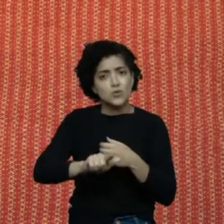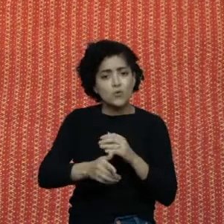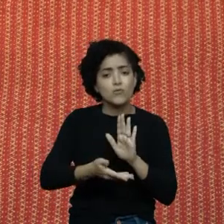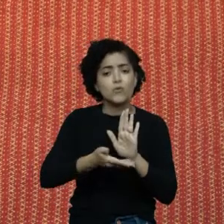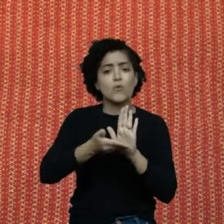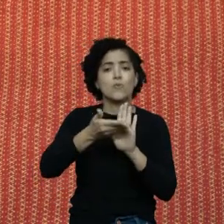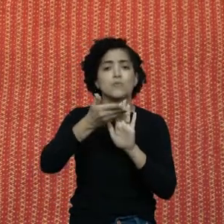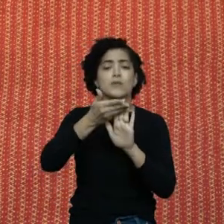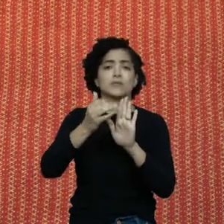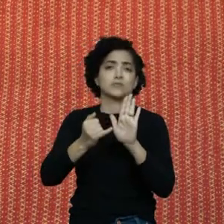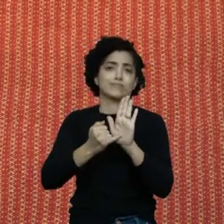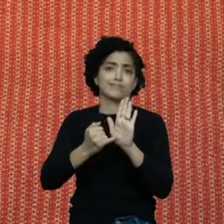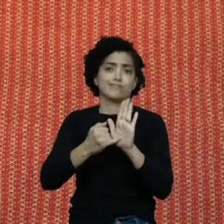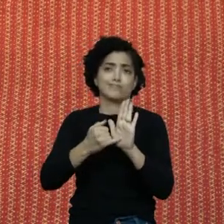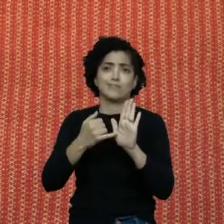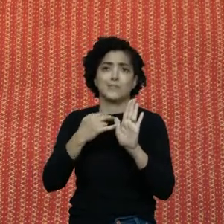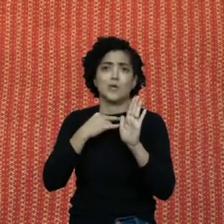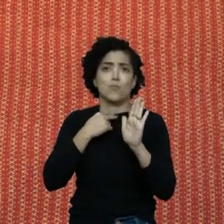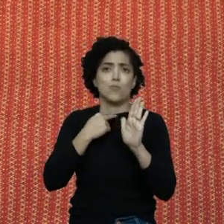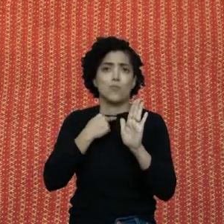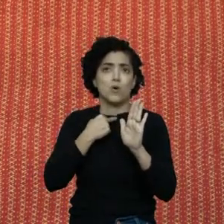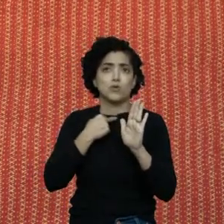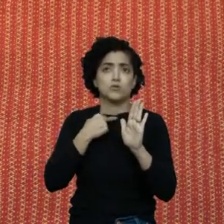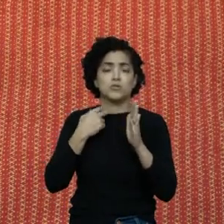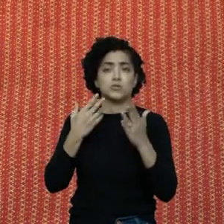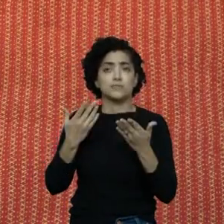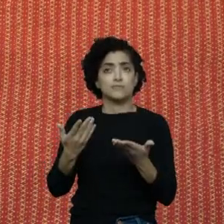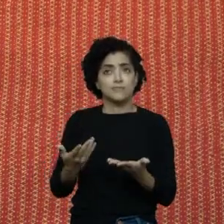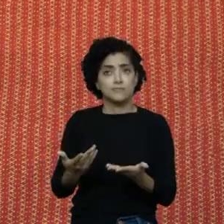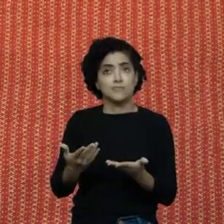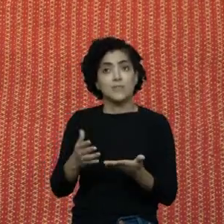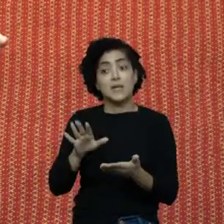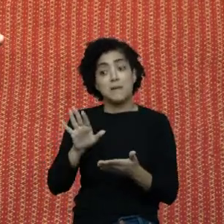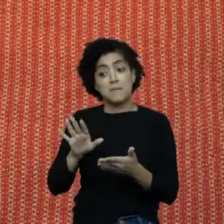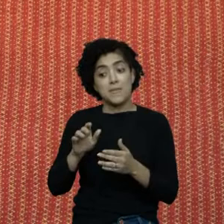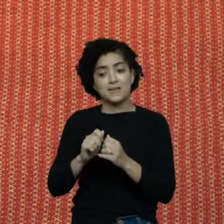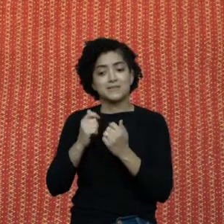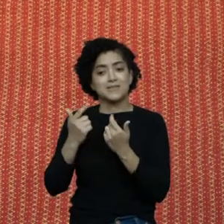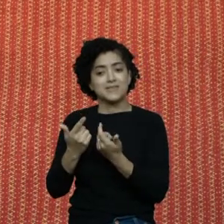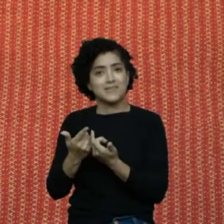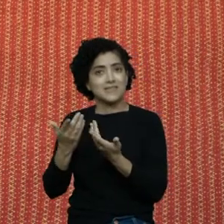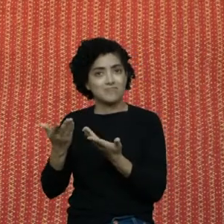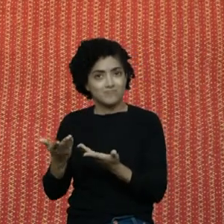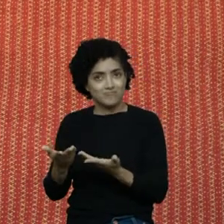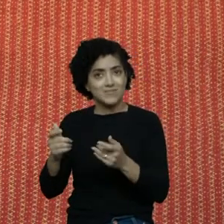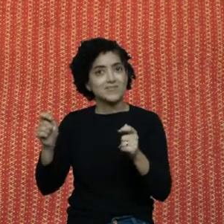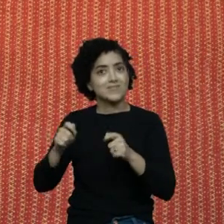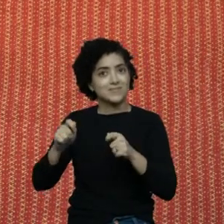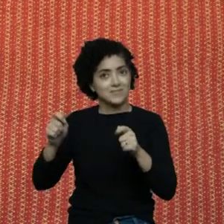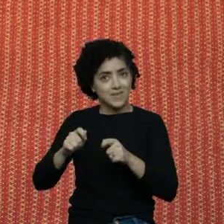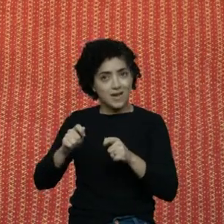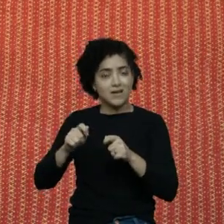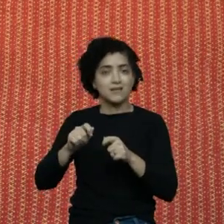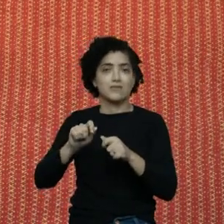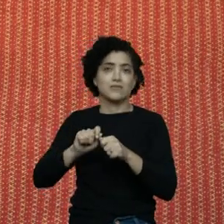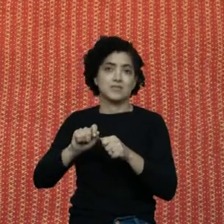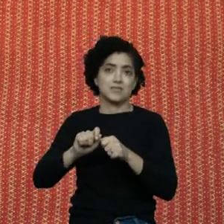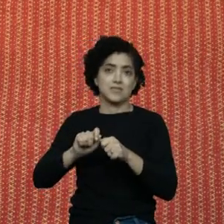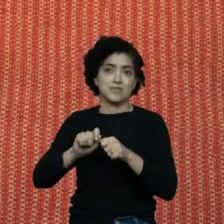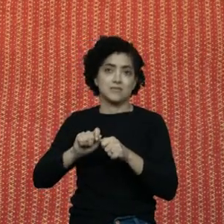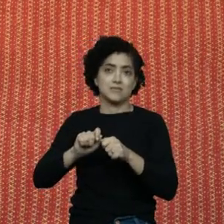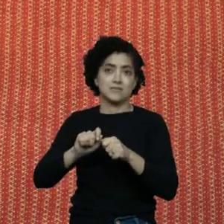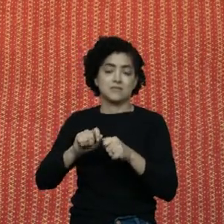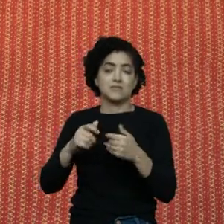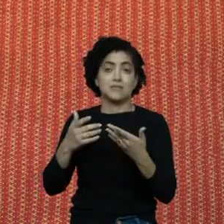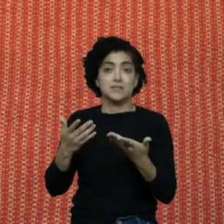de Carga Tributária que não foi causado pela casa mas a casa tem a oportunidade agora de fazer alguma coisa eu não posso permitir